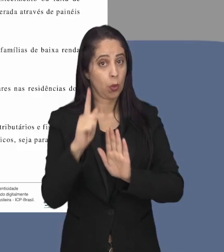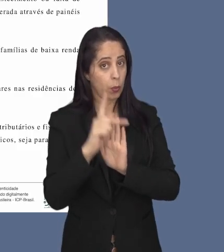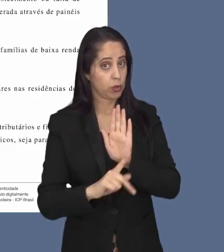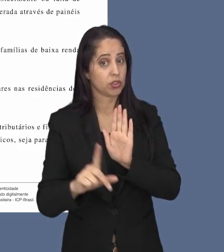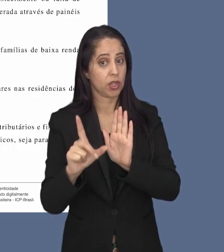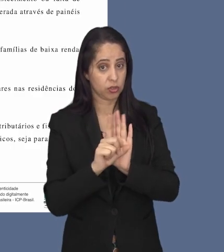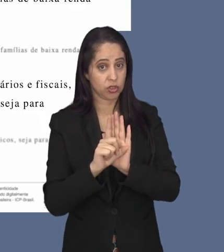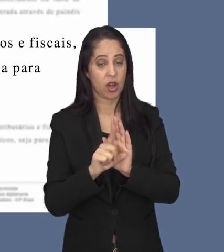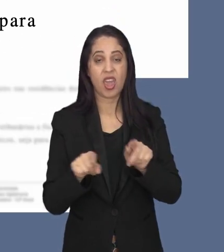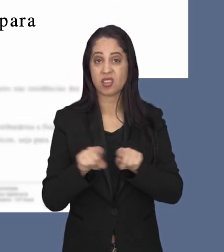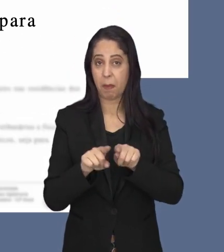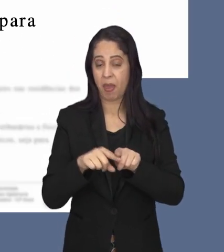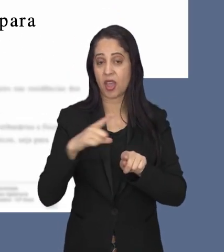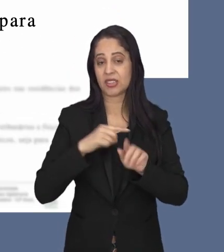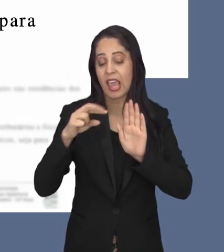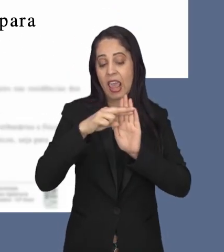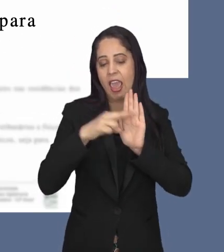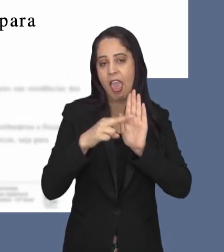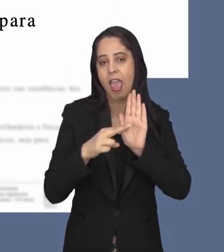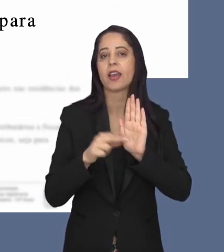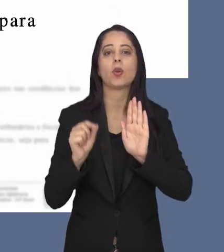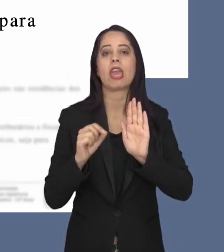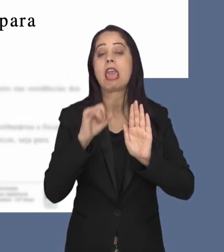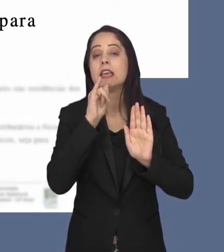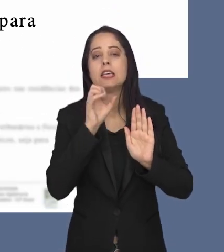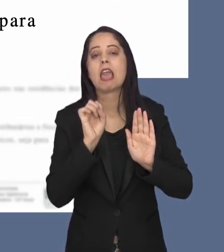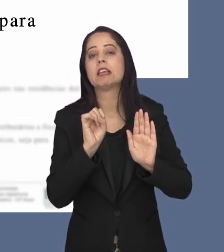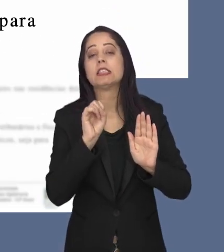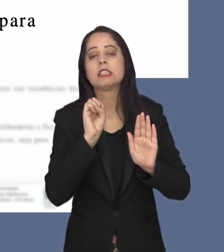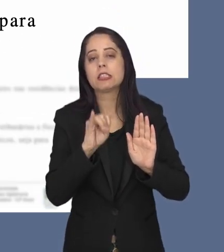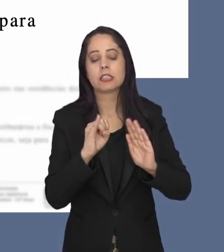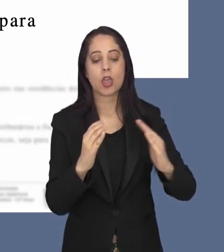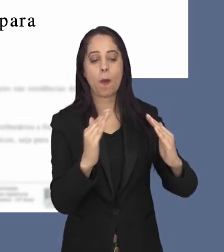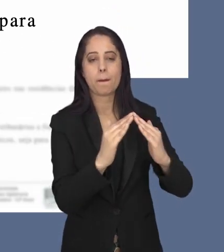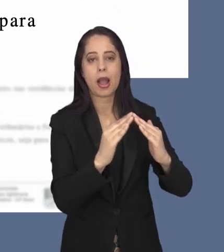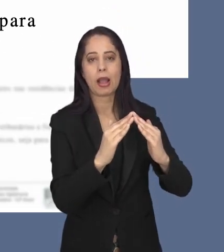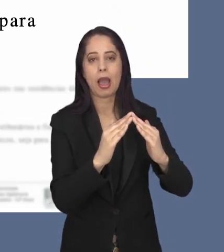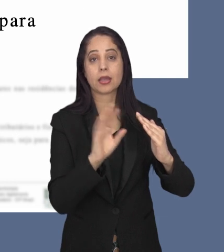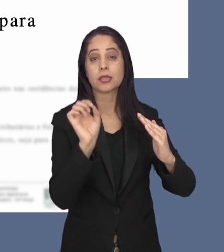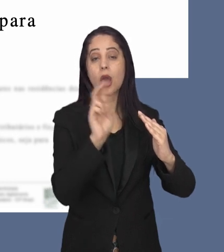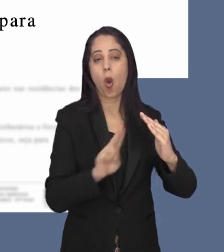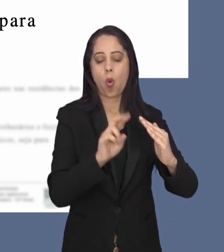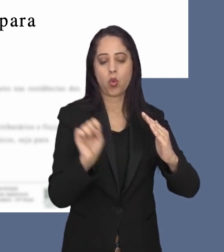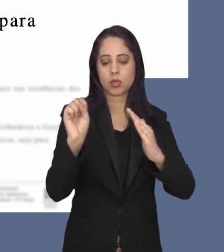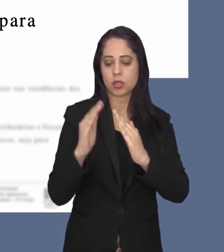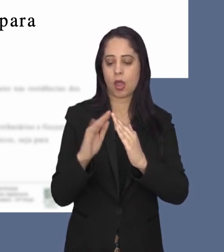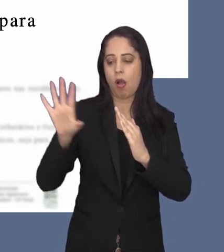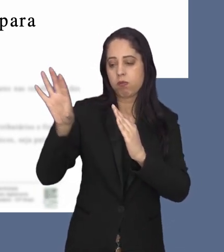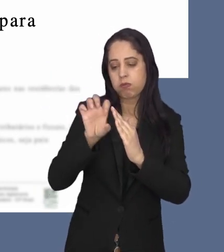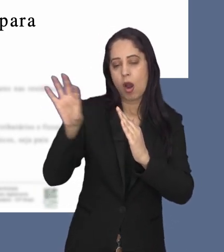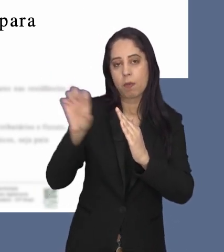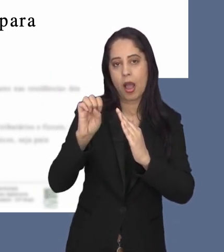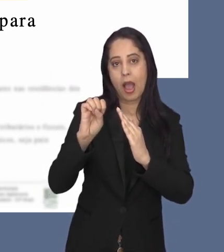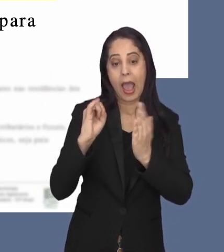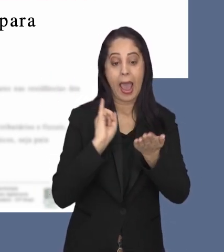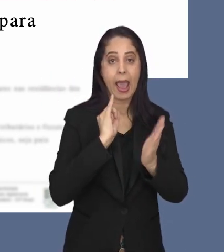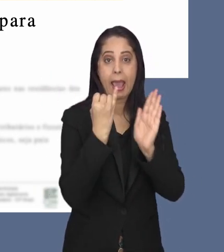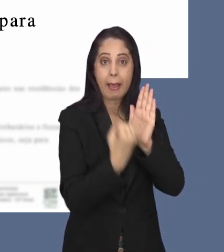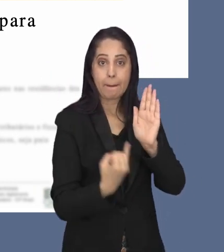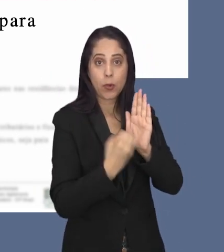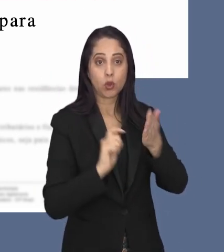gente tem que pensar em energia limpa, então a energia solar está aí para a gente poder usar, utilizar e realmente tem